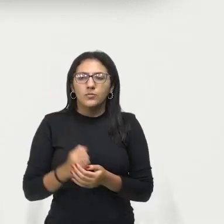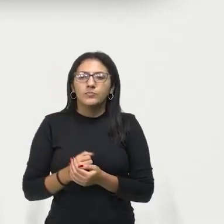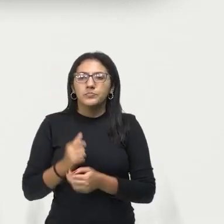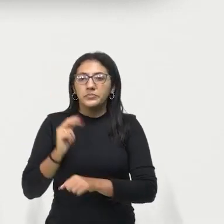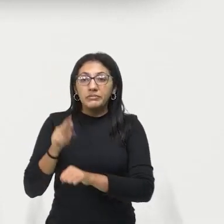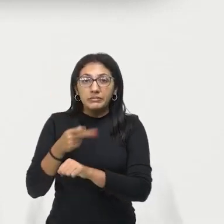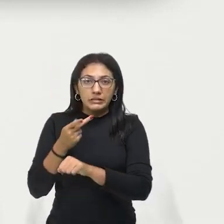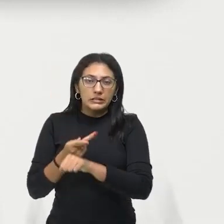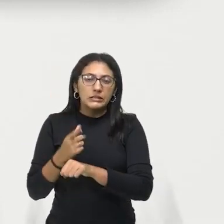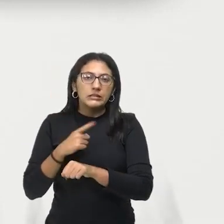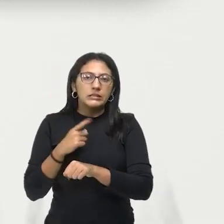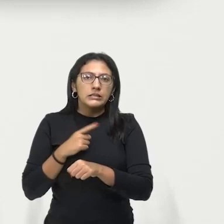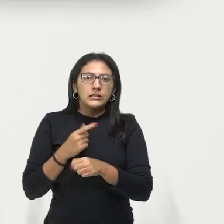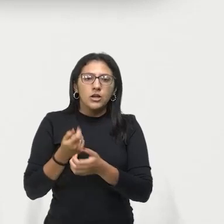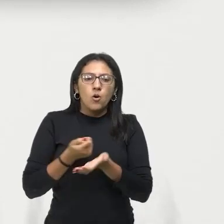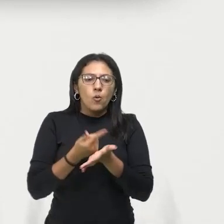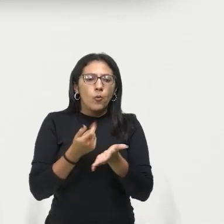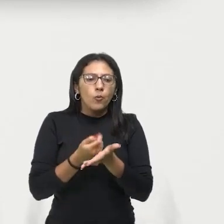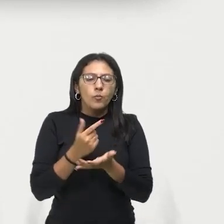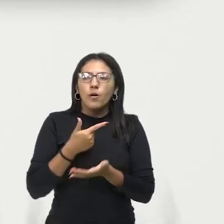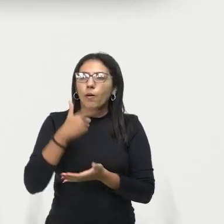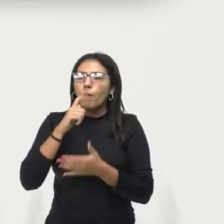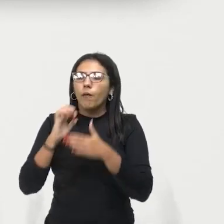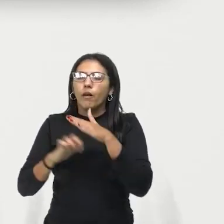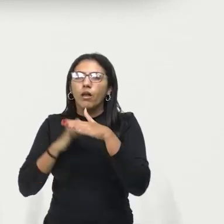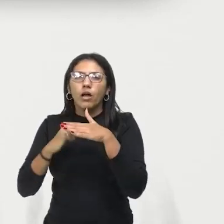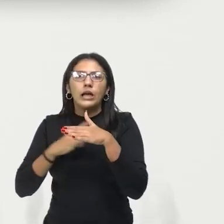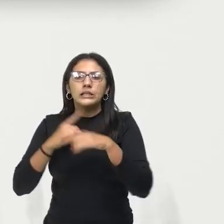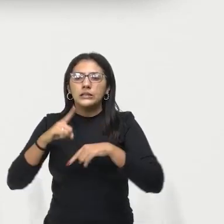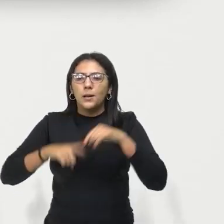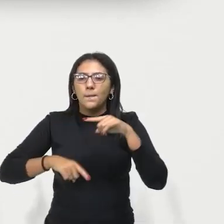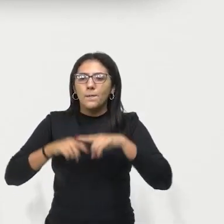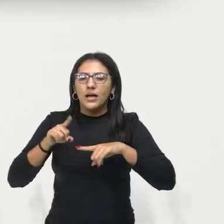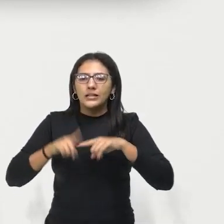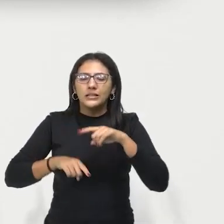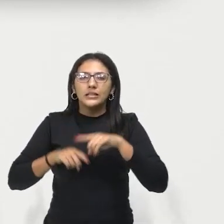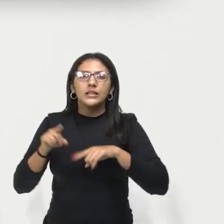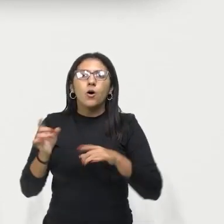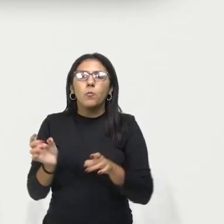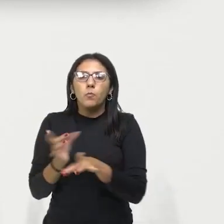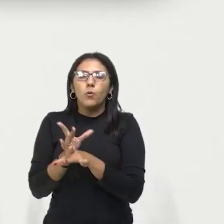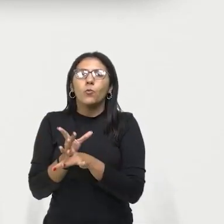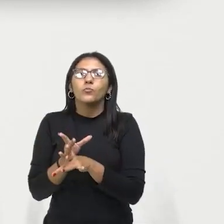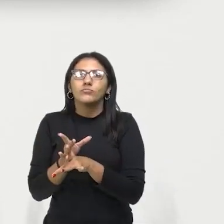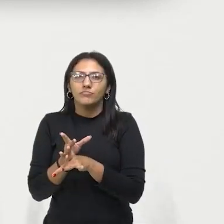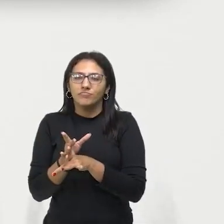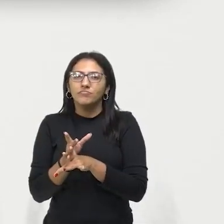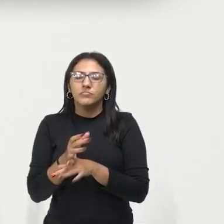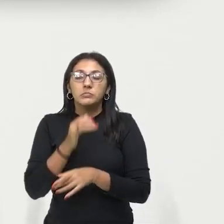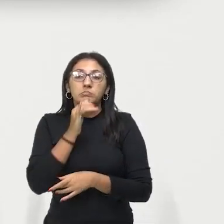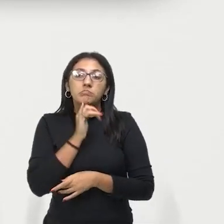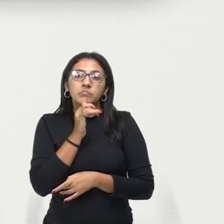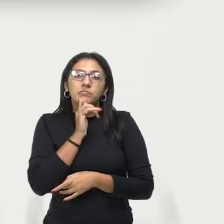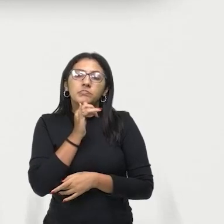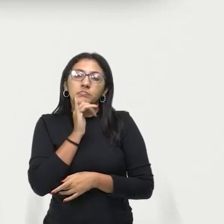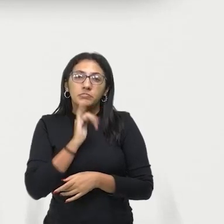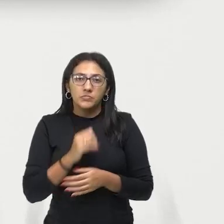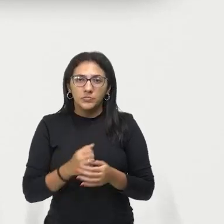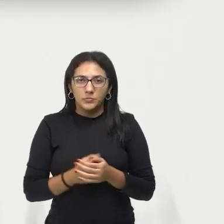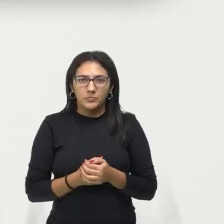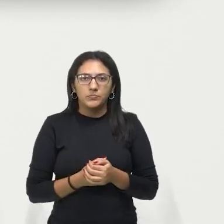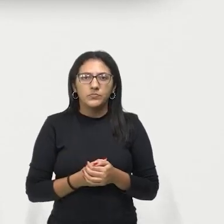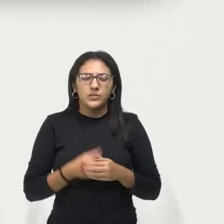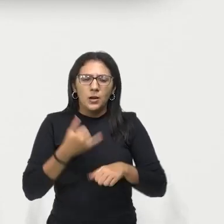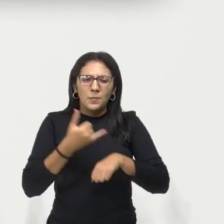que se dedica à produção de matéria-prima, que posteriormente será utilizada por outra indústria que se transformará no